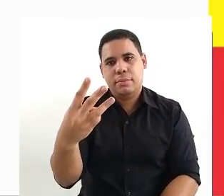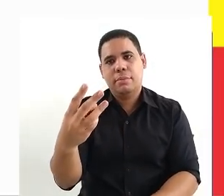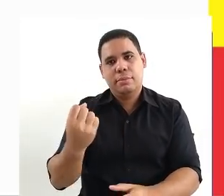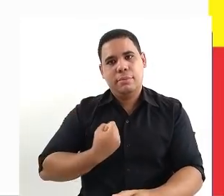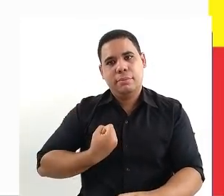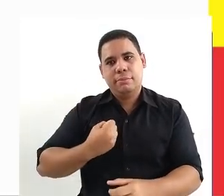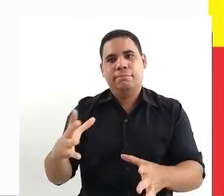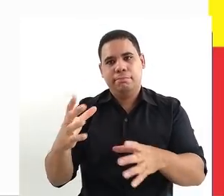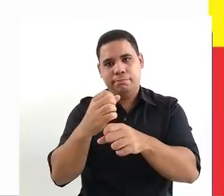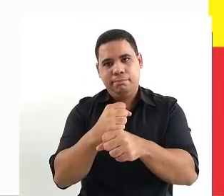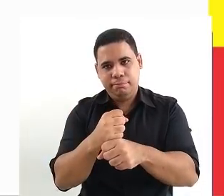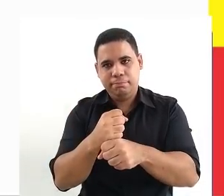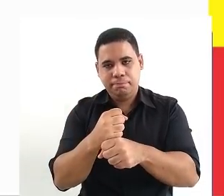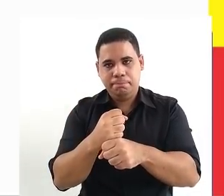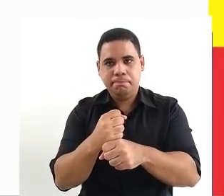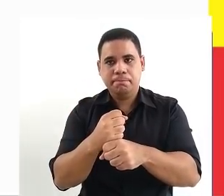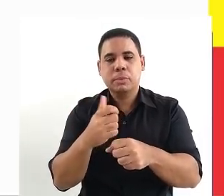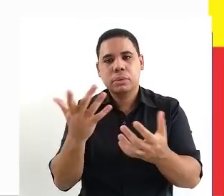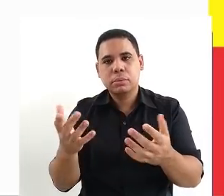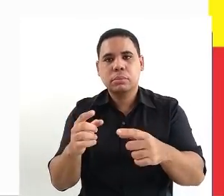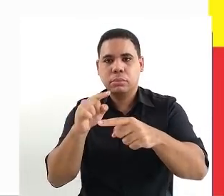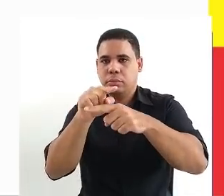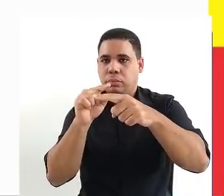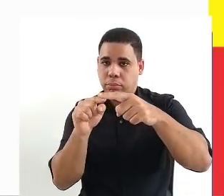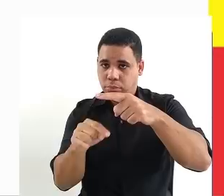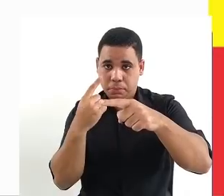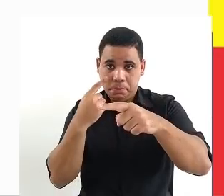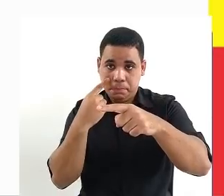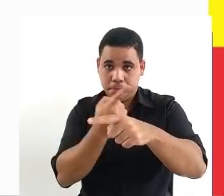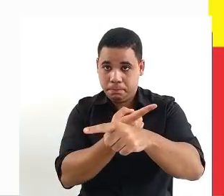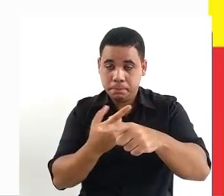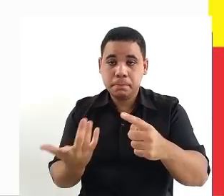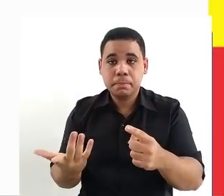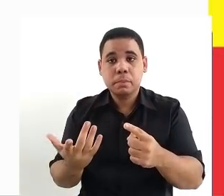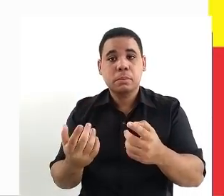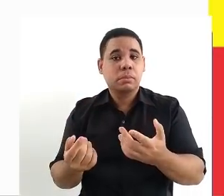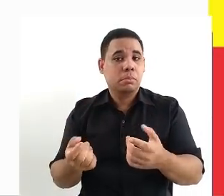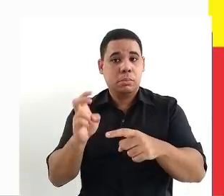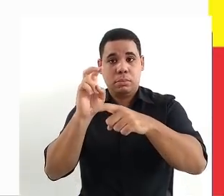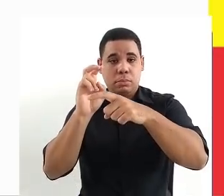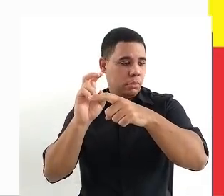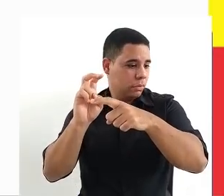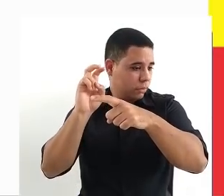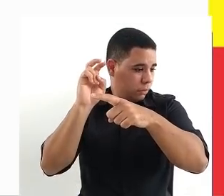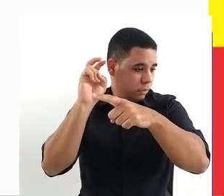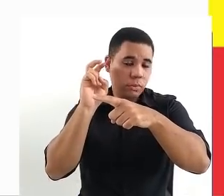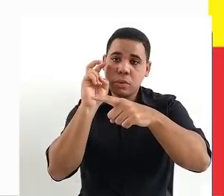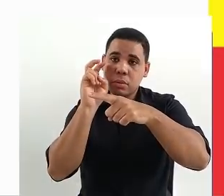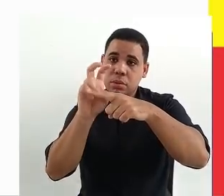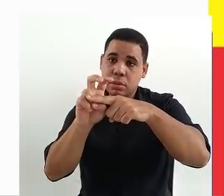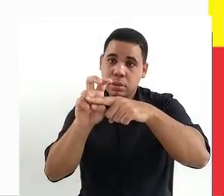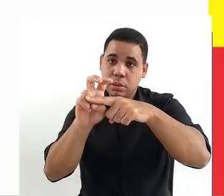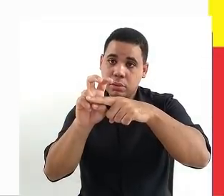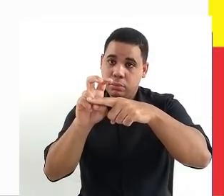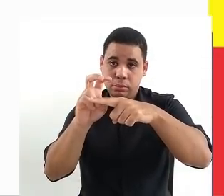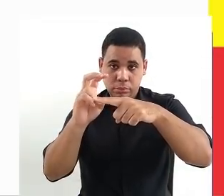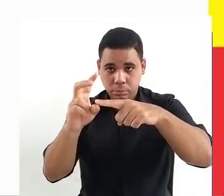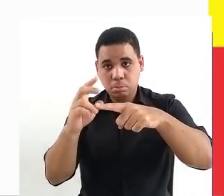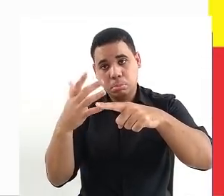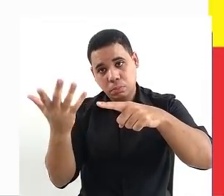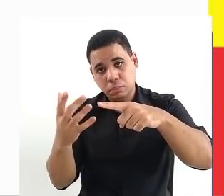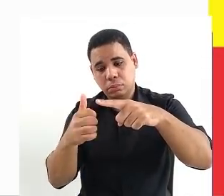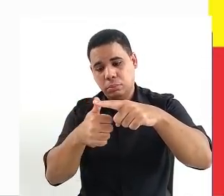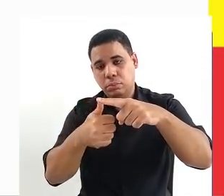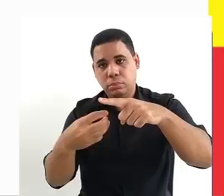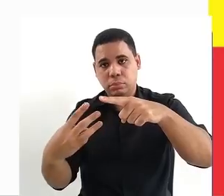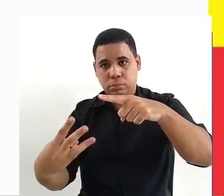Dentre 13 números. Então, acompanha aí nossa fração. Olha, nada mais é do que 5